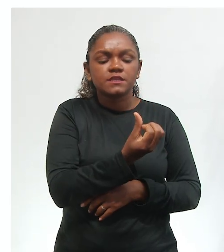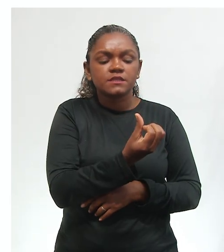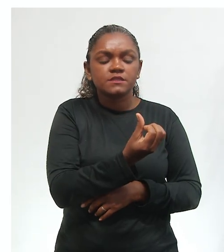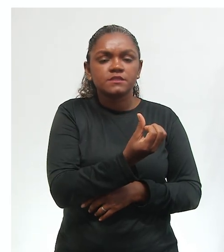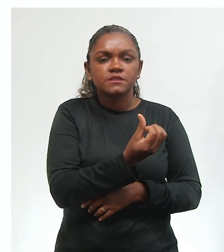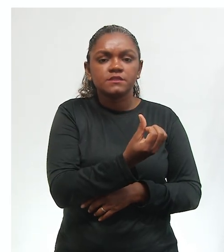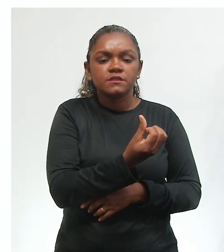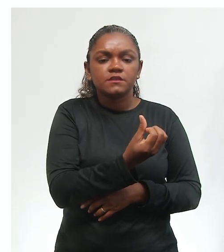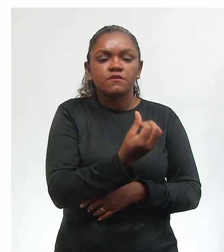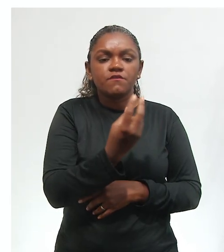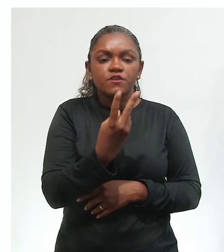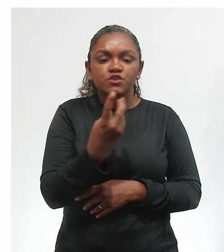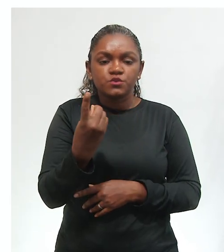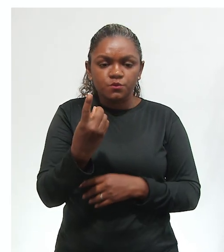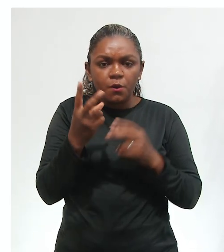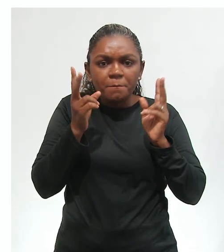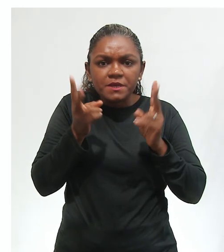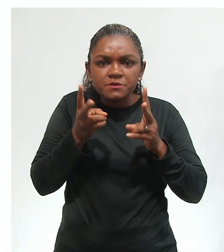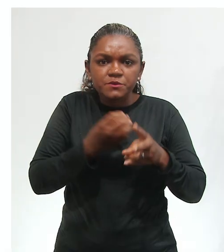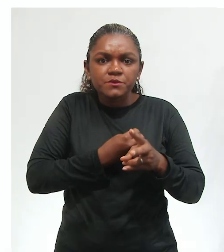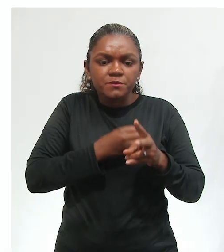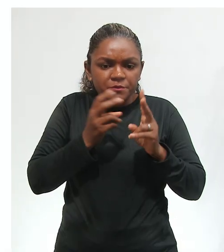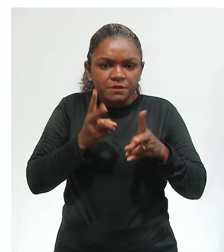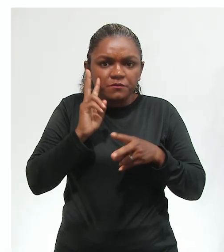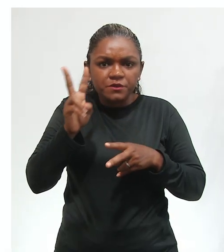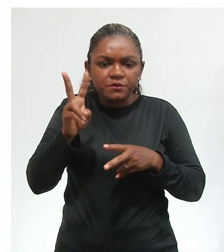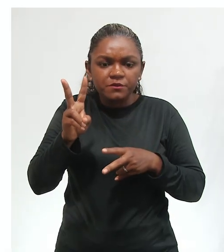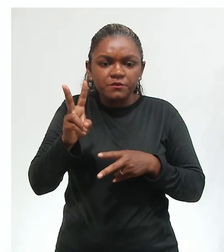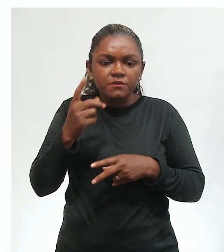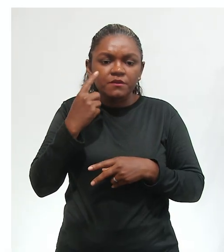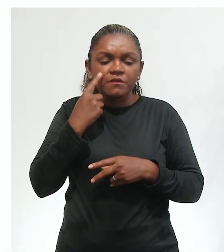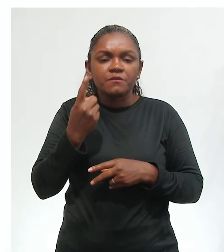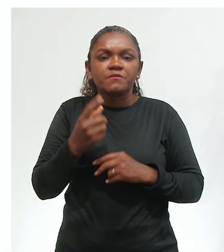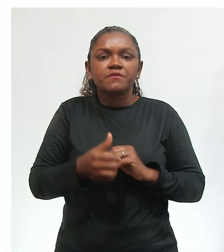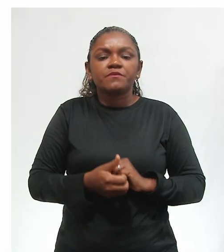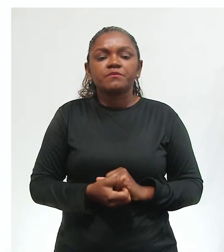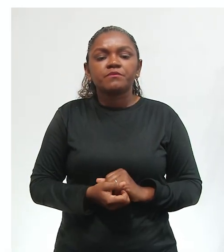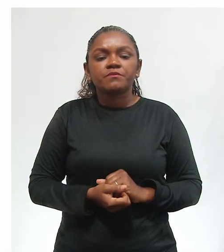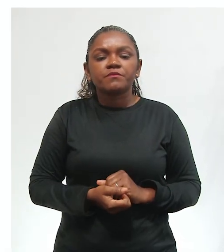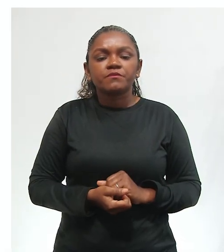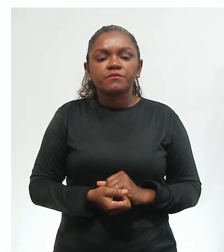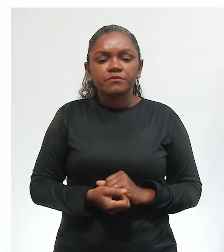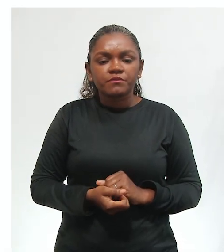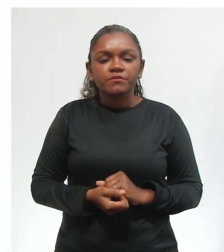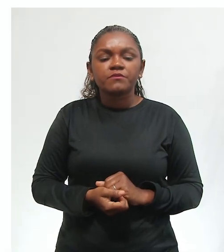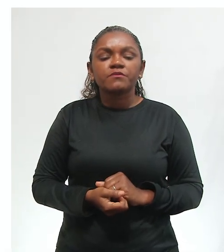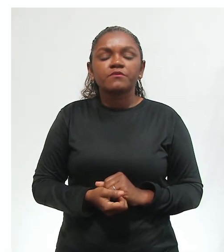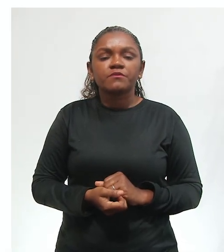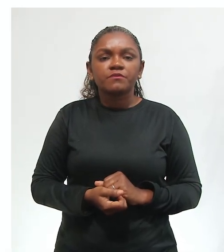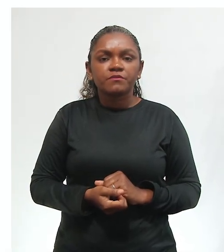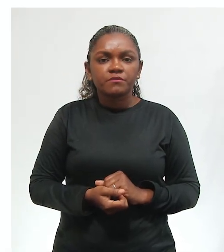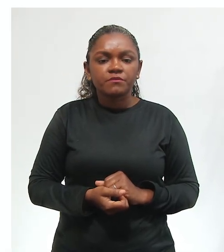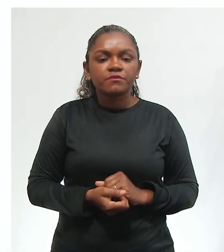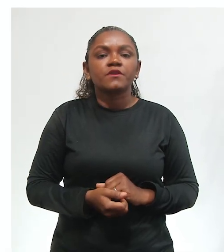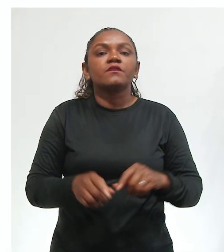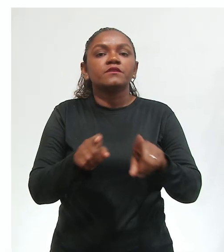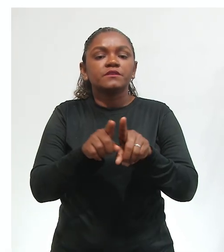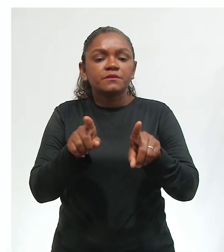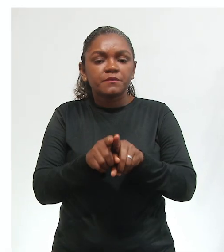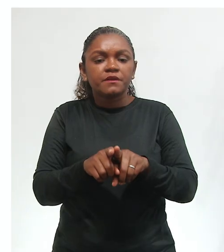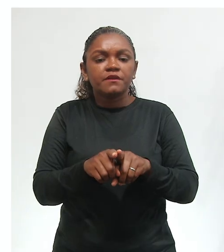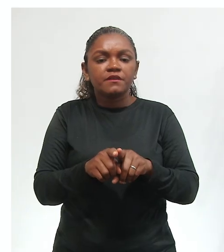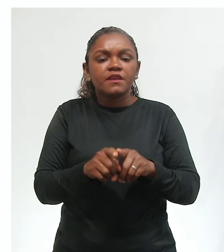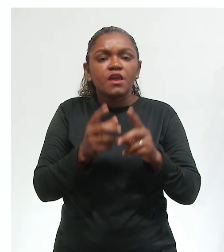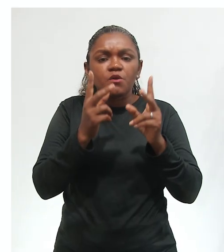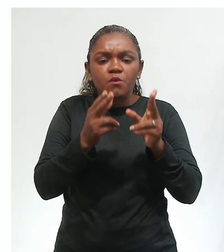621 utiliza os mesmos algarismos. Então, tanto o número 126 quanto o número 621